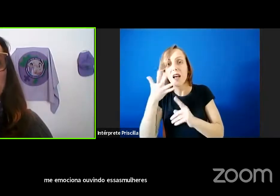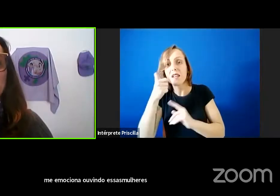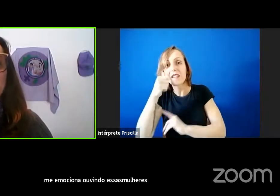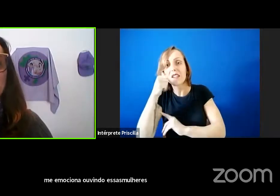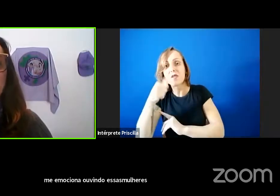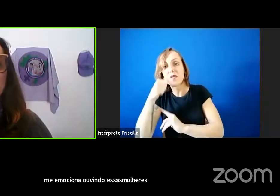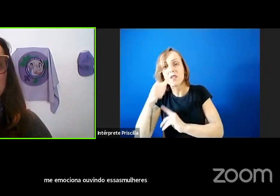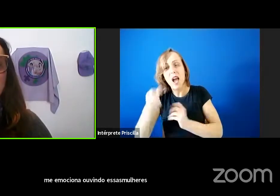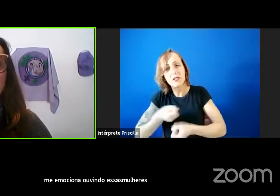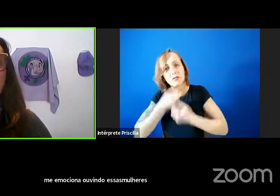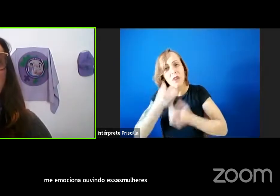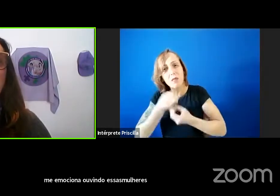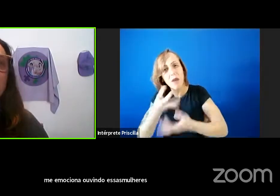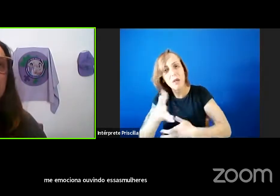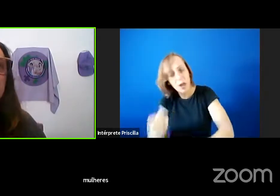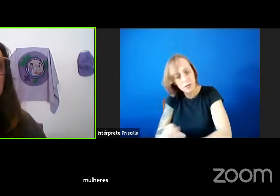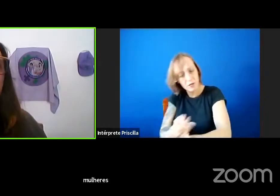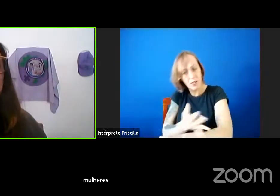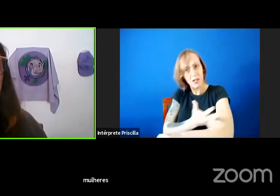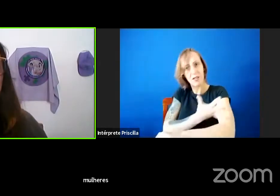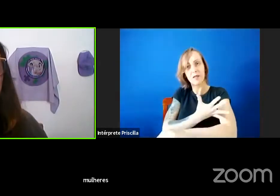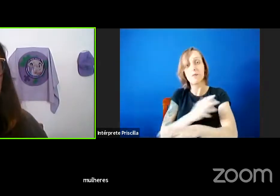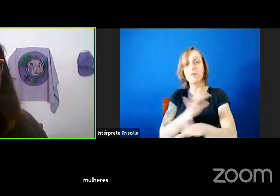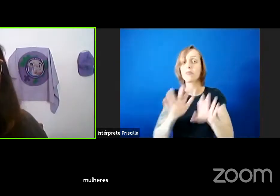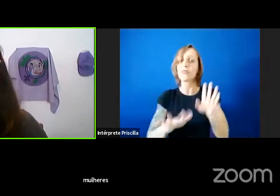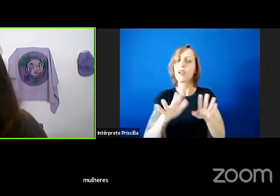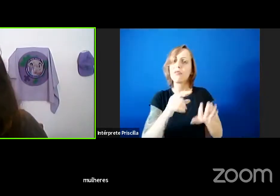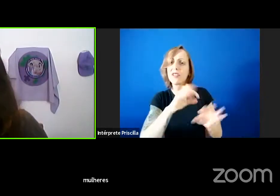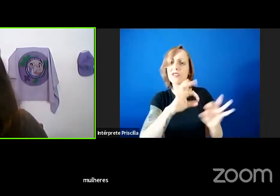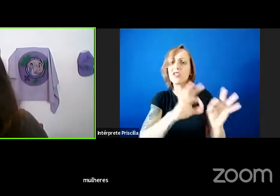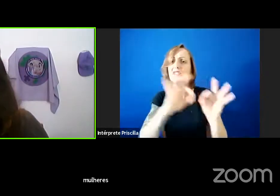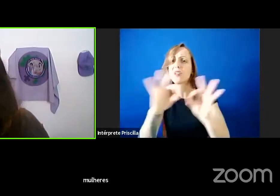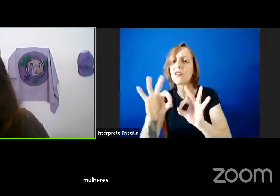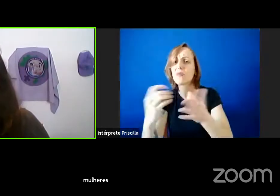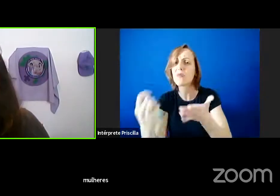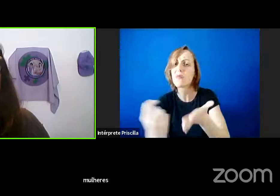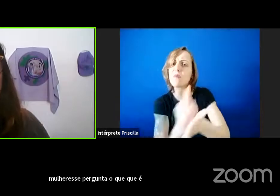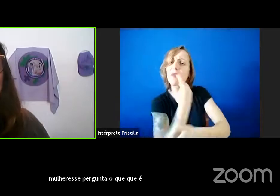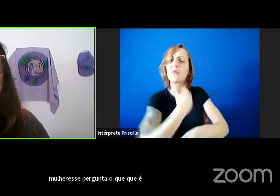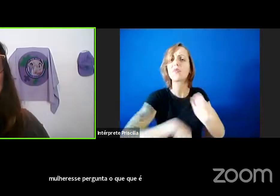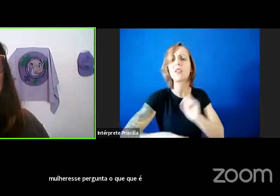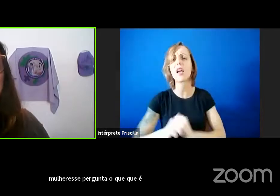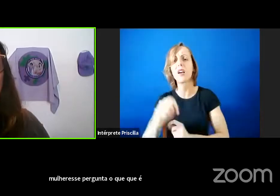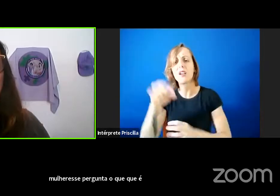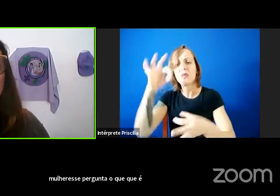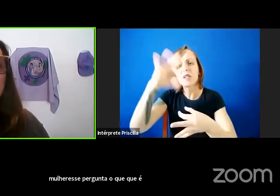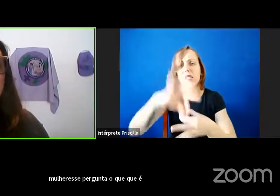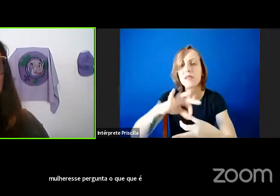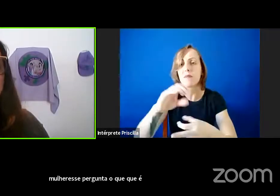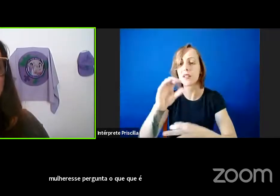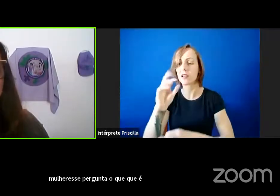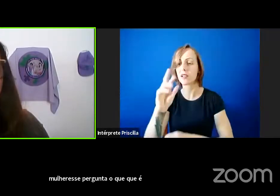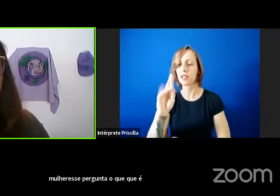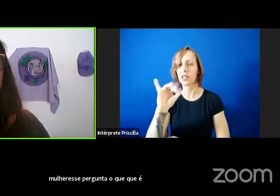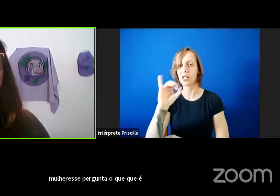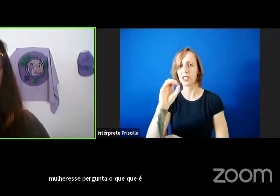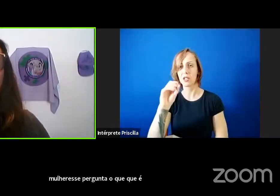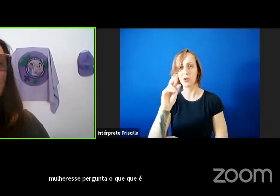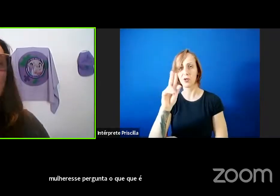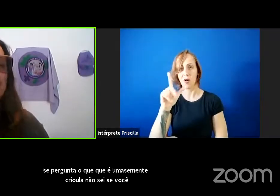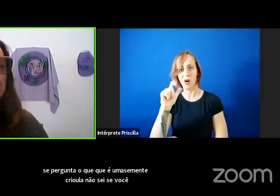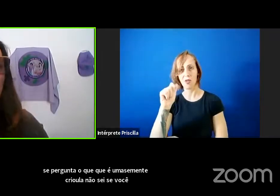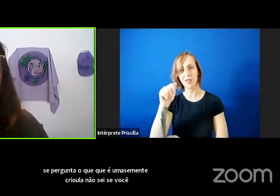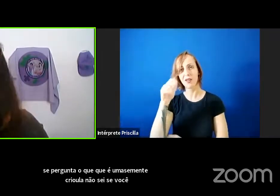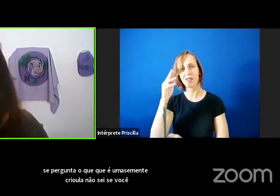Talvez a quem está nos assistindo se pergunte o que é uma semente crioula. Não sei se alguém de vocês lembra